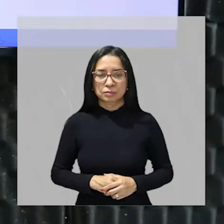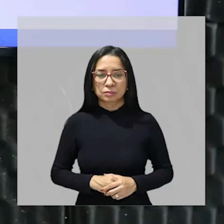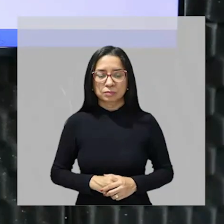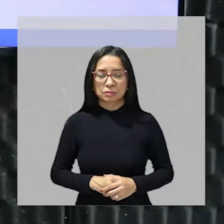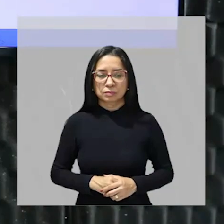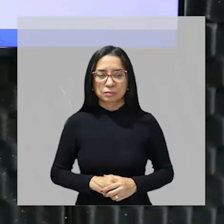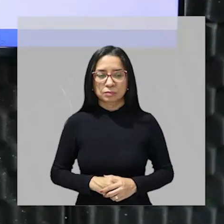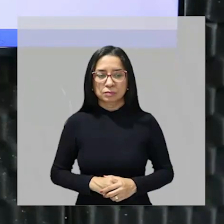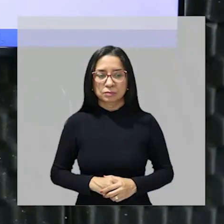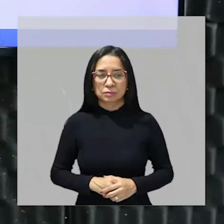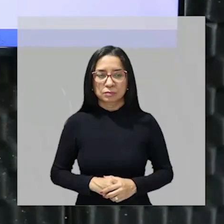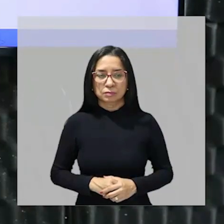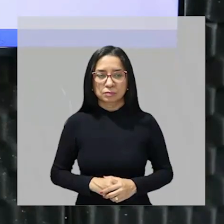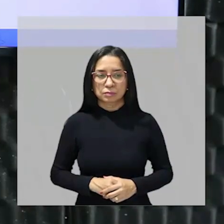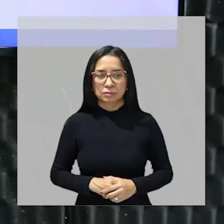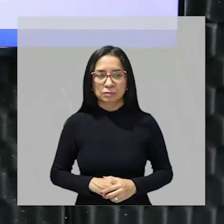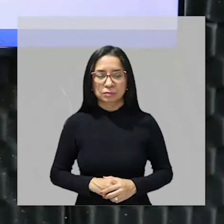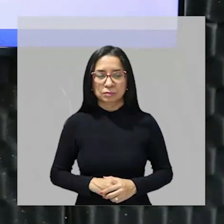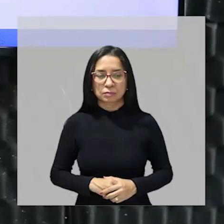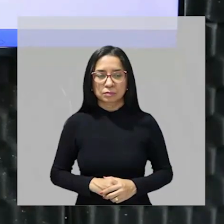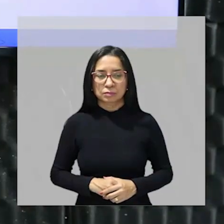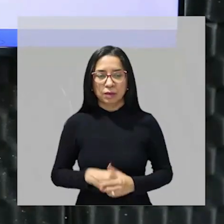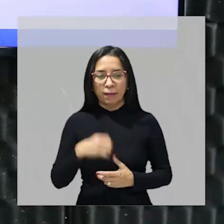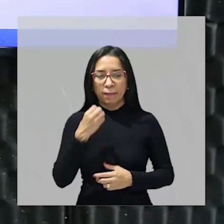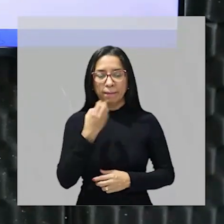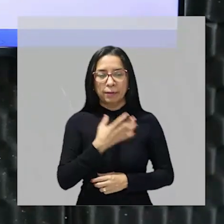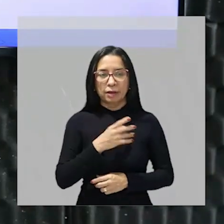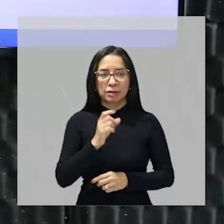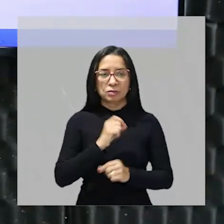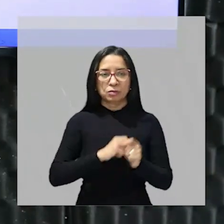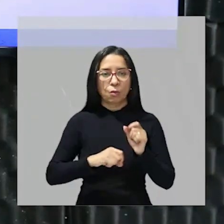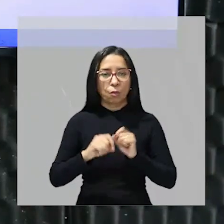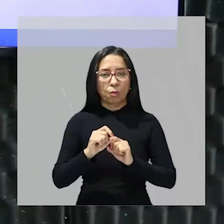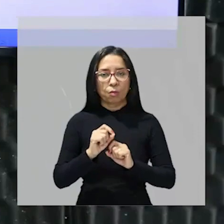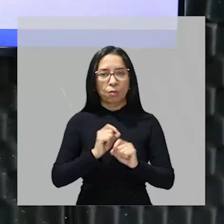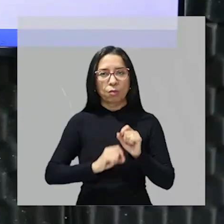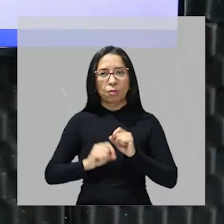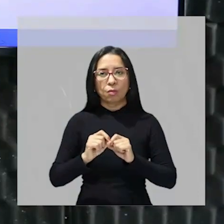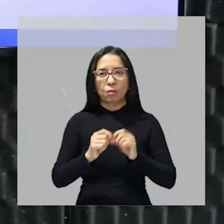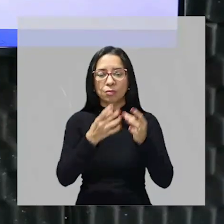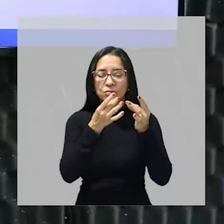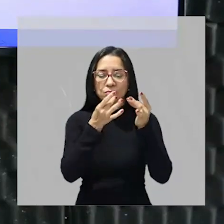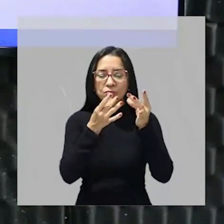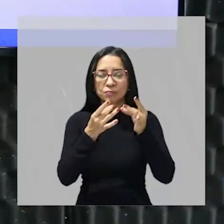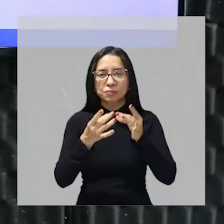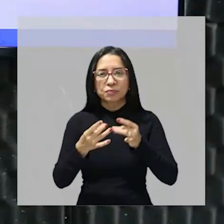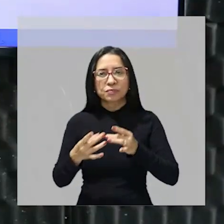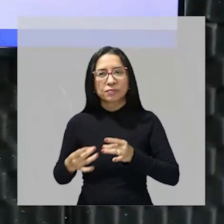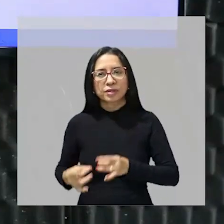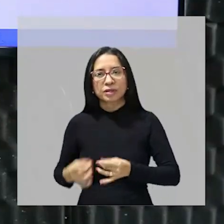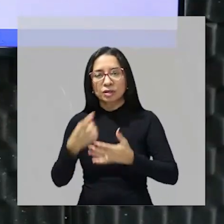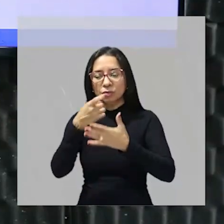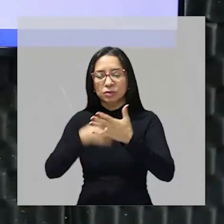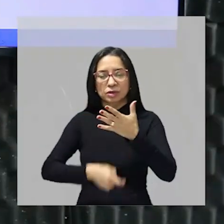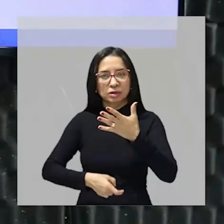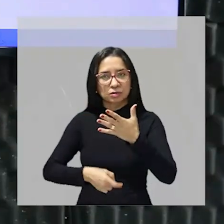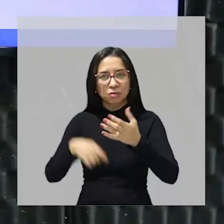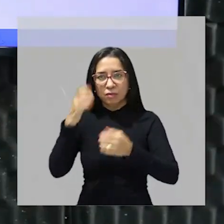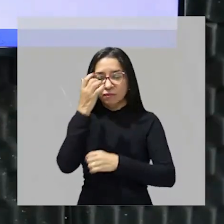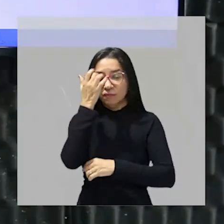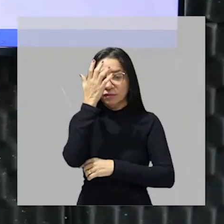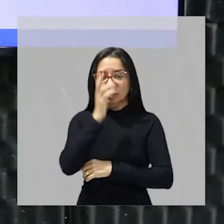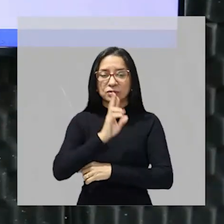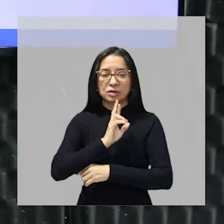vivenciamos em el dia. Bem, do jeito que eu esmiucei o texto para vocês, fica